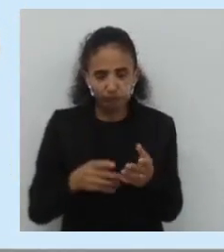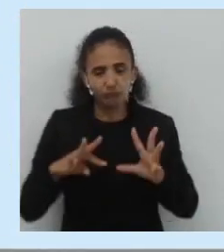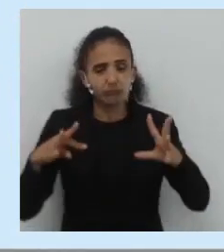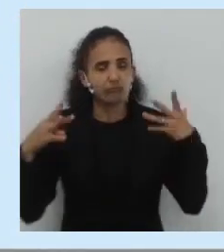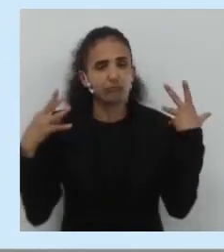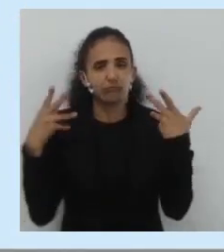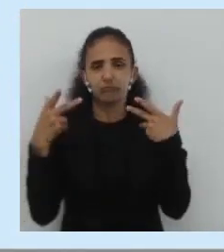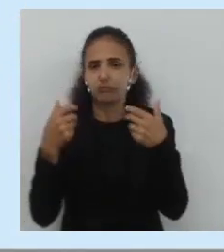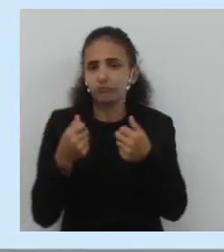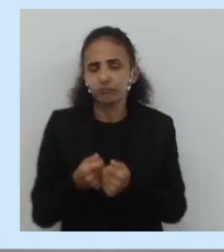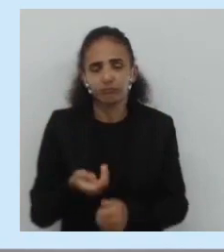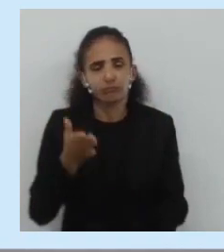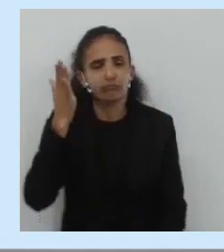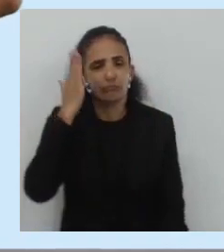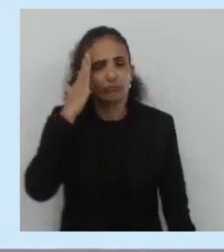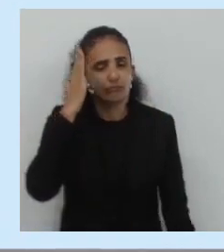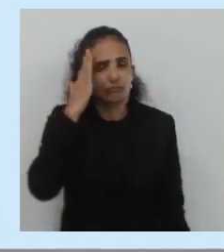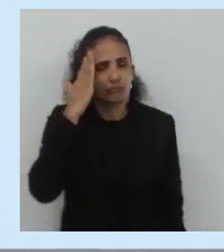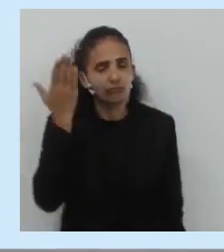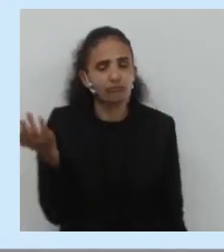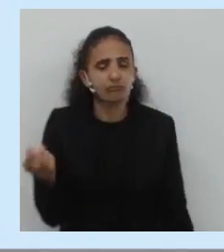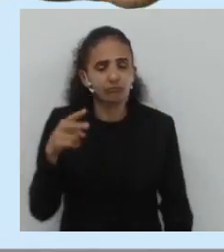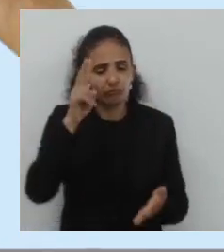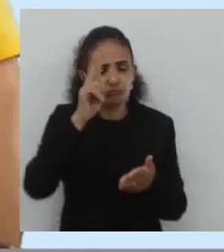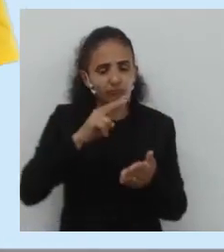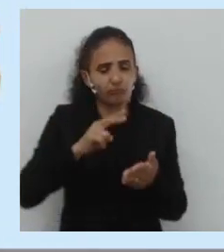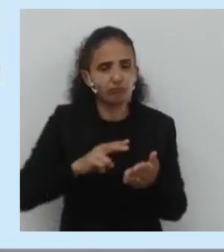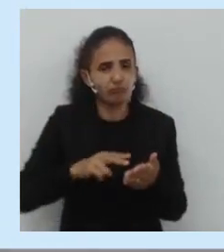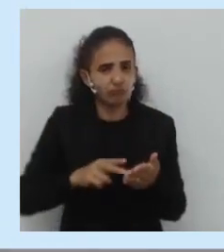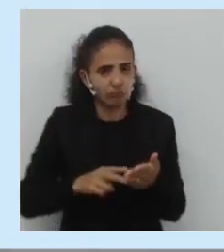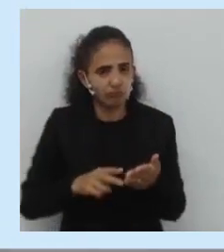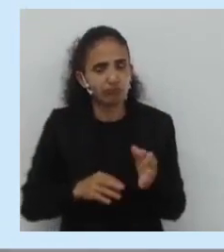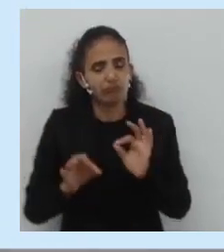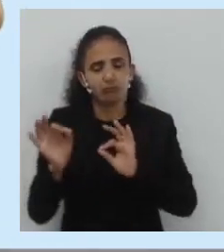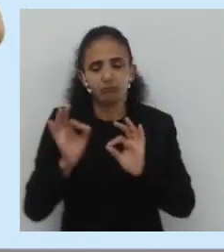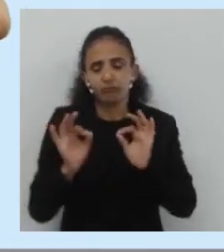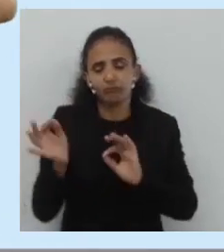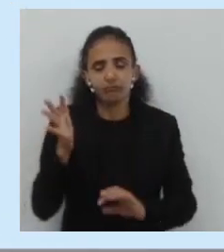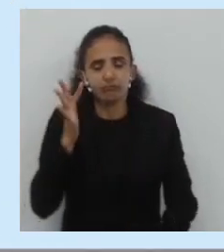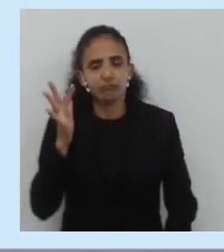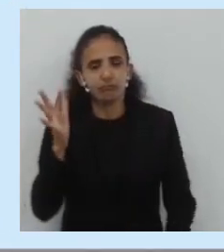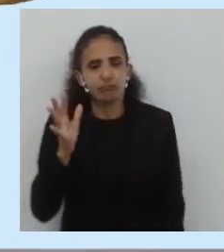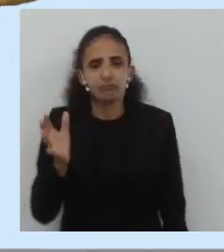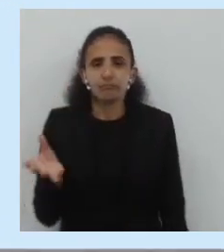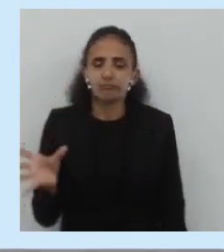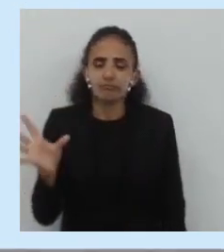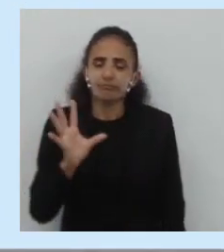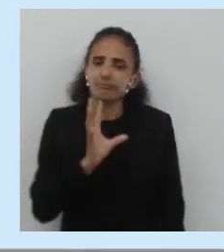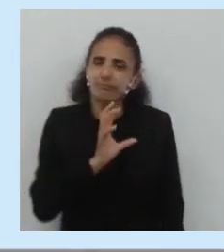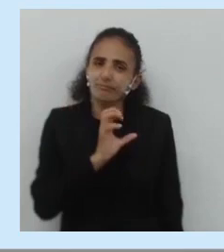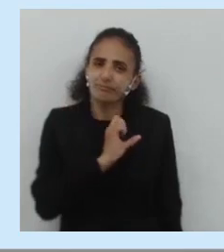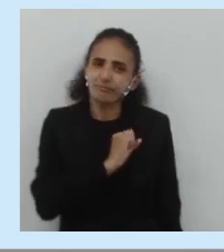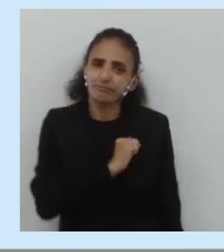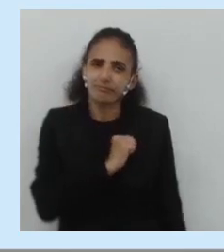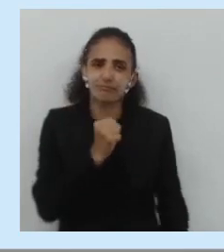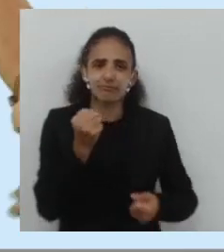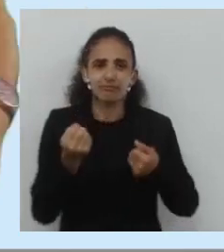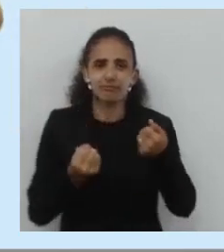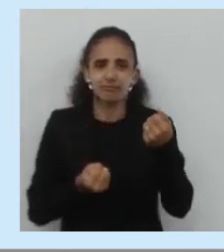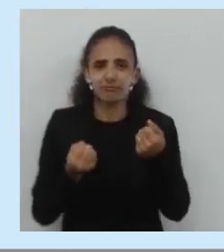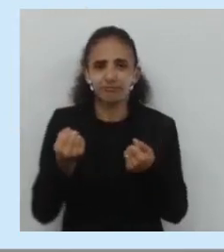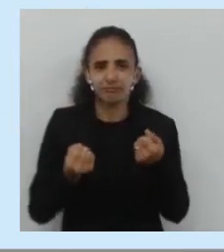em geral, entende-se que o meu leitor principal é aquele que é apreciador de carros, que gosta de